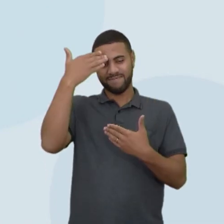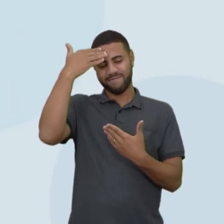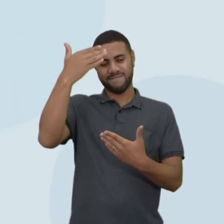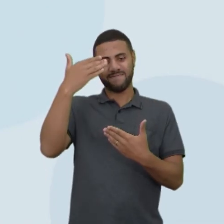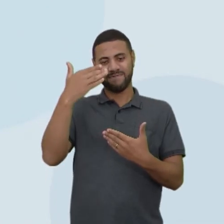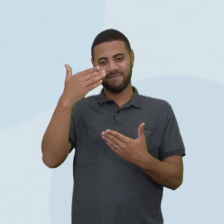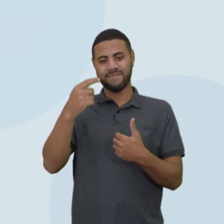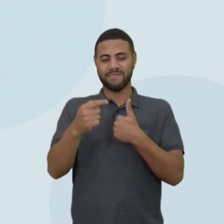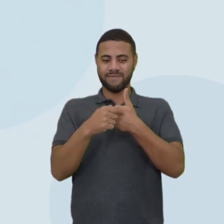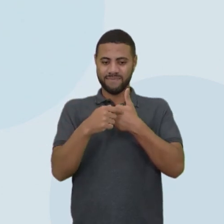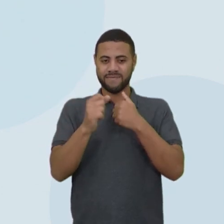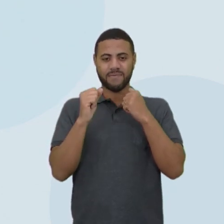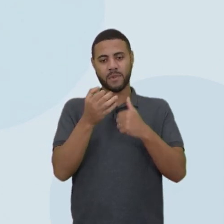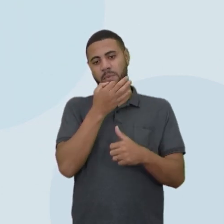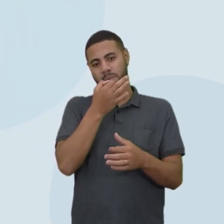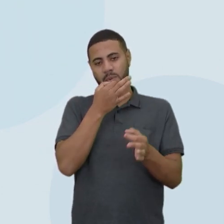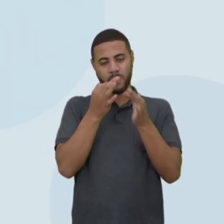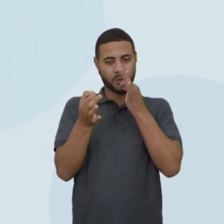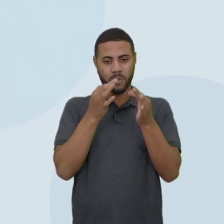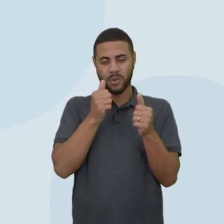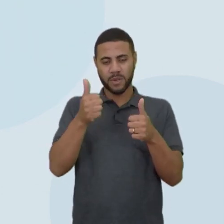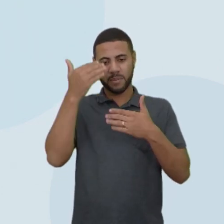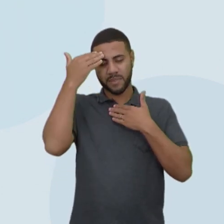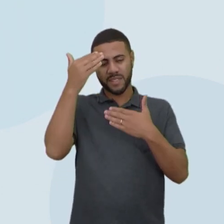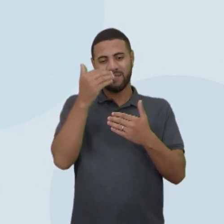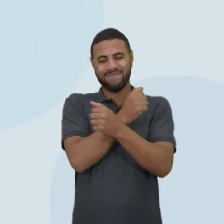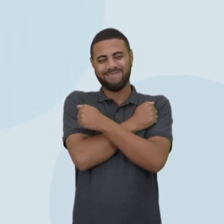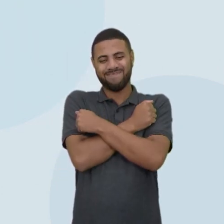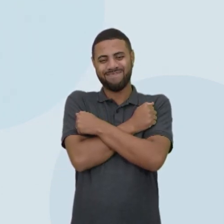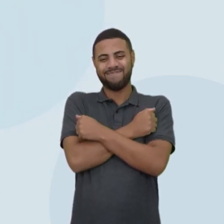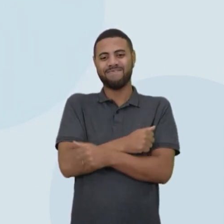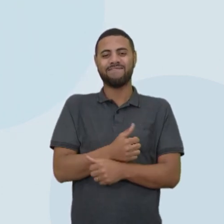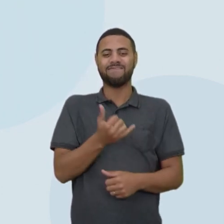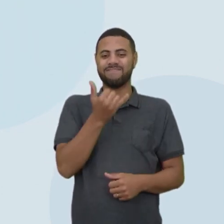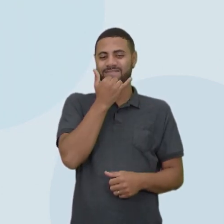estar aqui, Linguagens Mara, e suas muito obrigado, valeu. Eu sei que não é fácil arranjar um